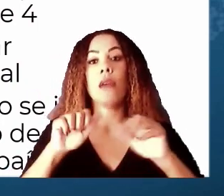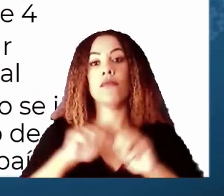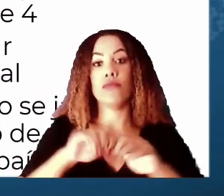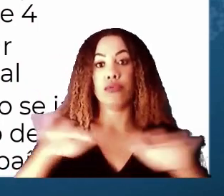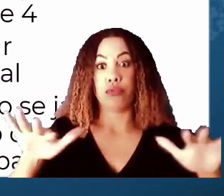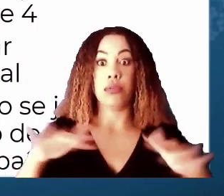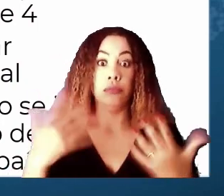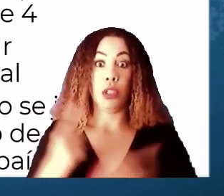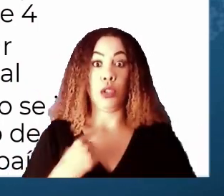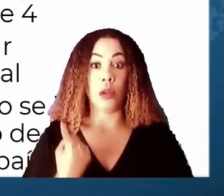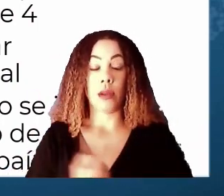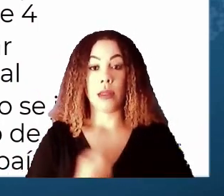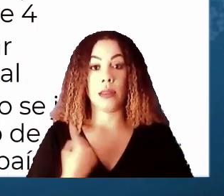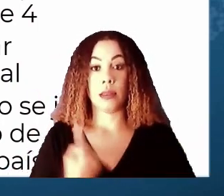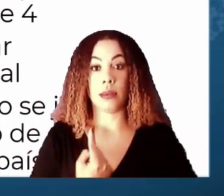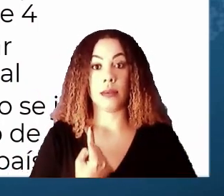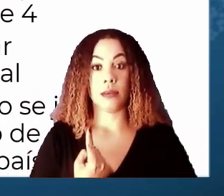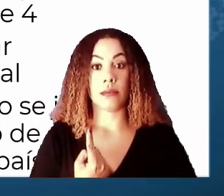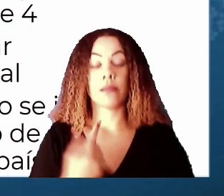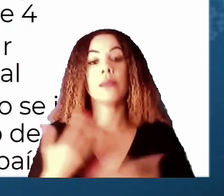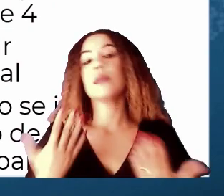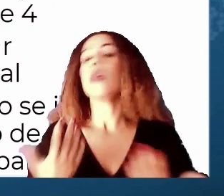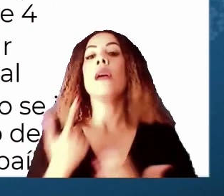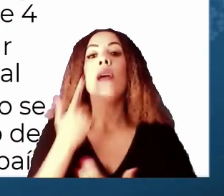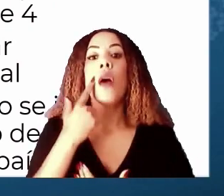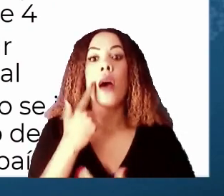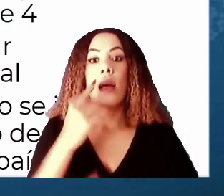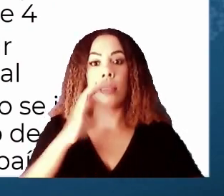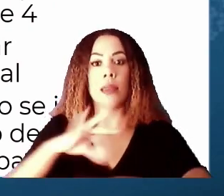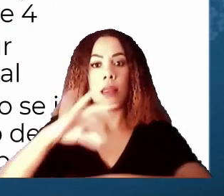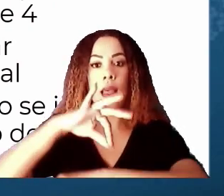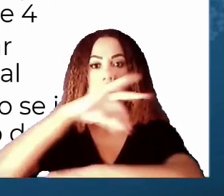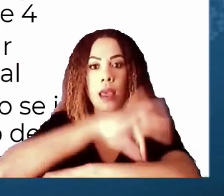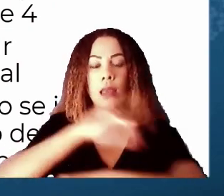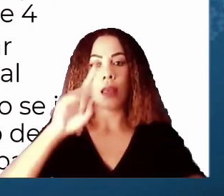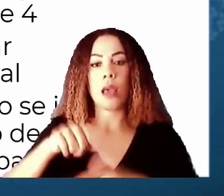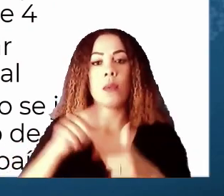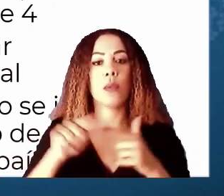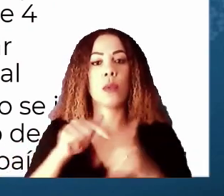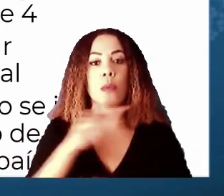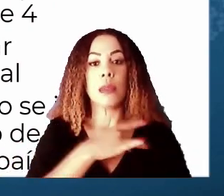veja, a dengue como um problema de saúde pública sério e os